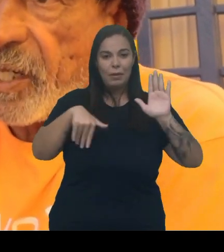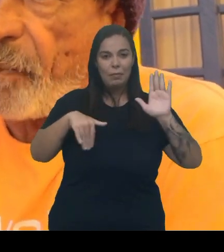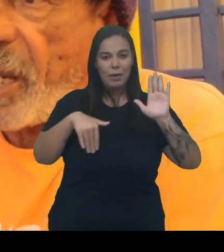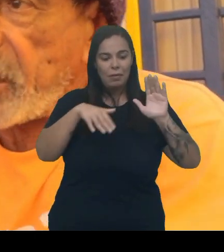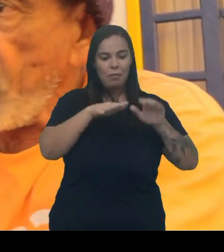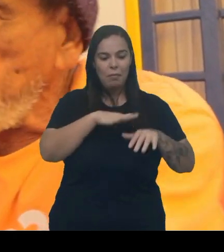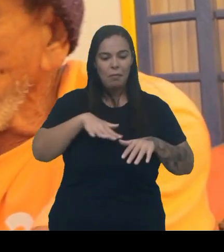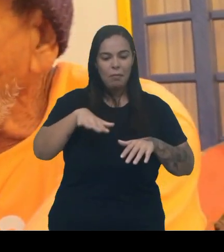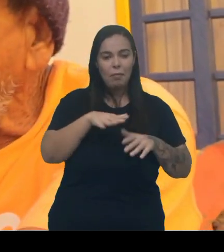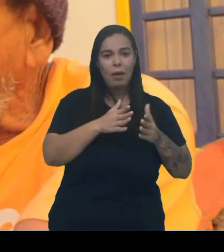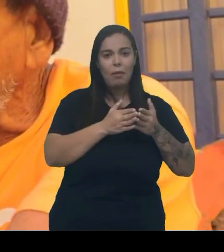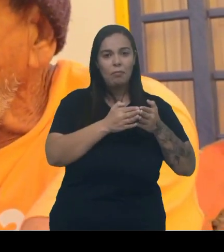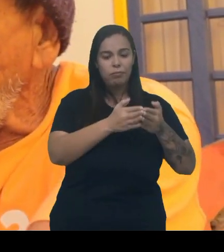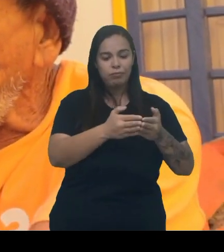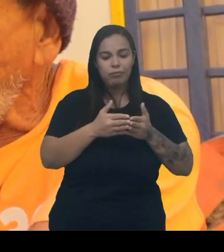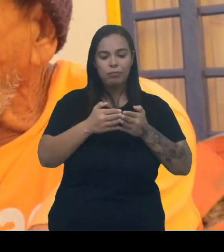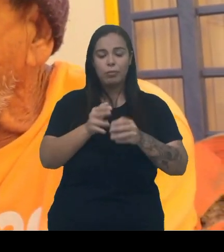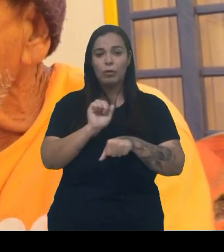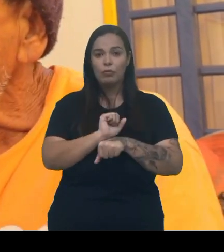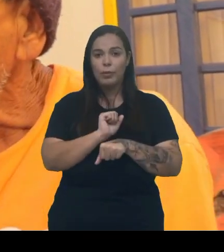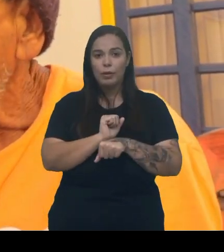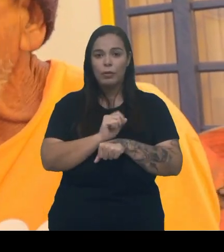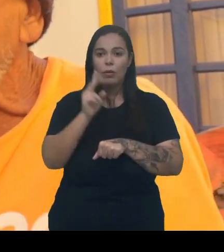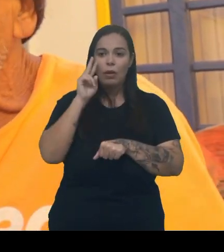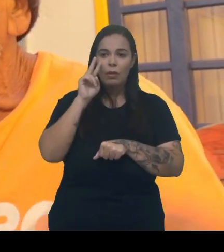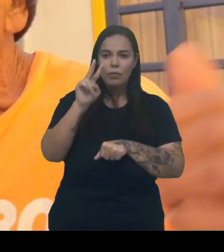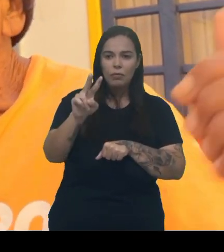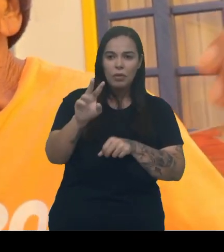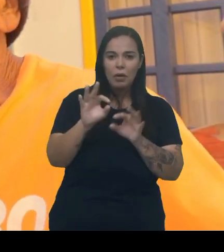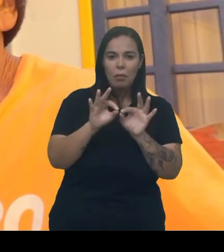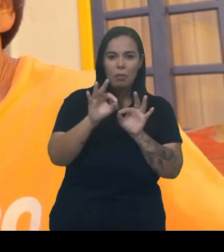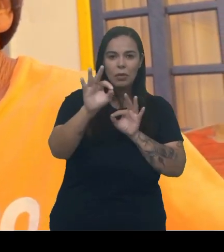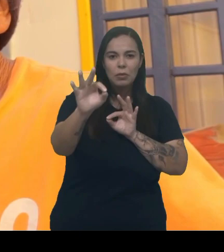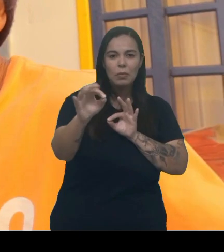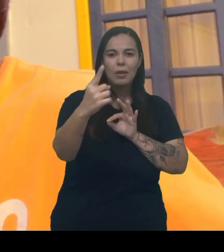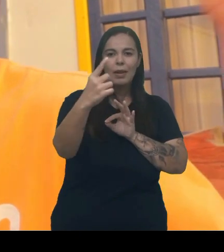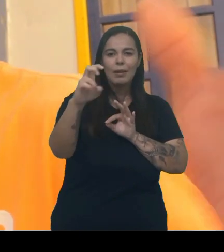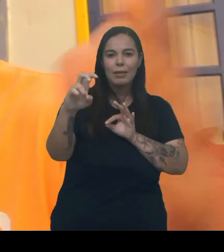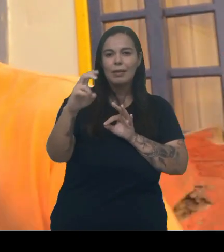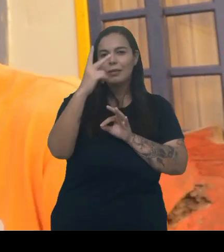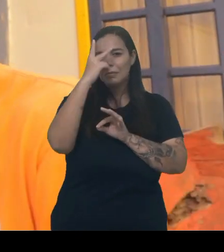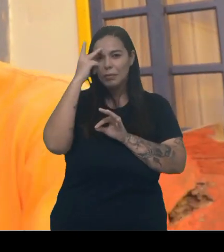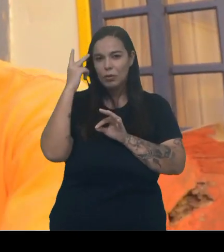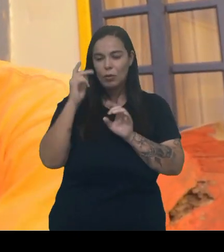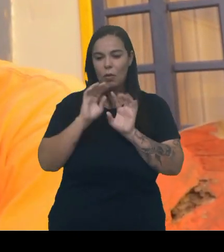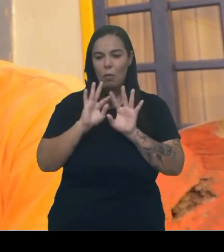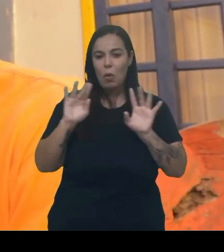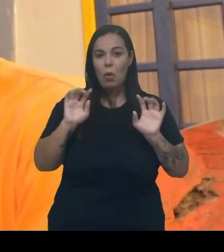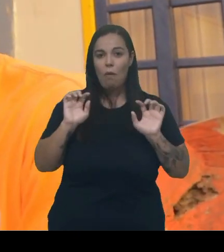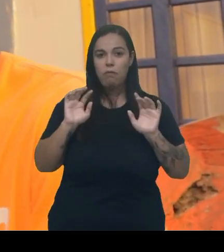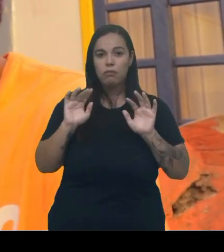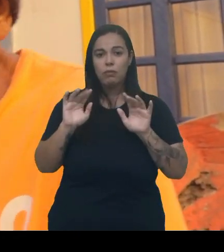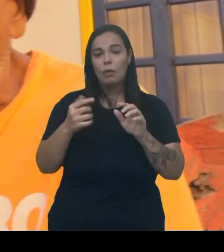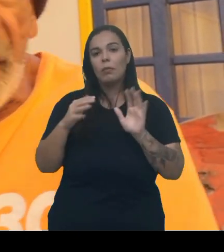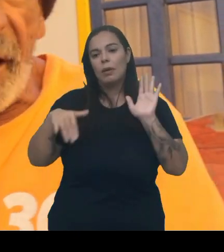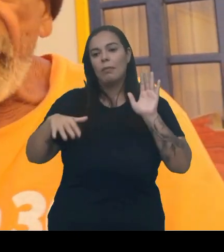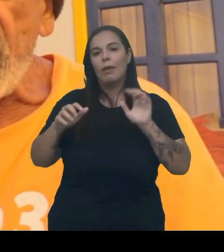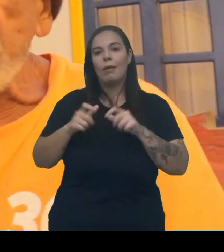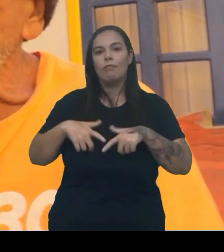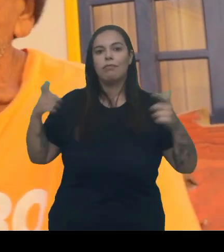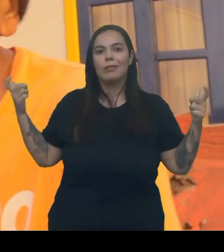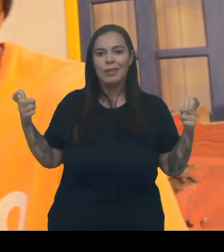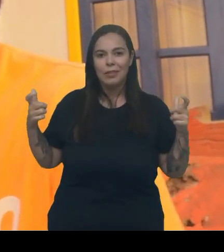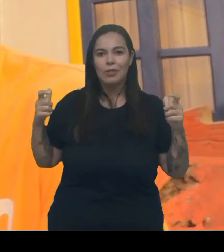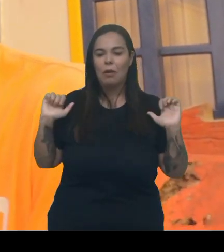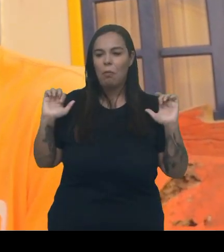mundo na beira da praia, as canoas tudo preparadinho na beirinha da praia. Aí você via uma faixa de 15, 20 pessoas, aquela porção de gente vindo, que a praia era